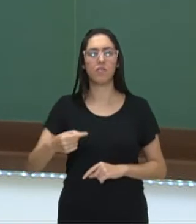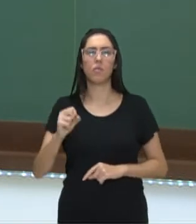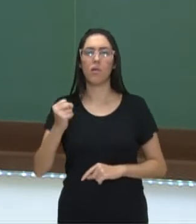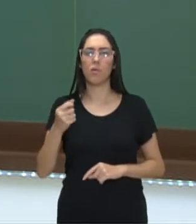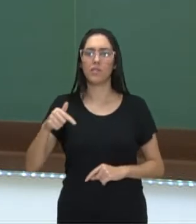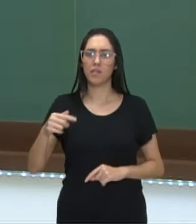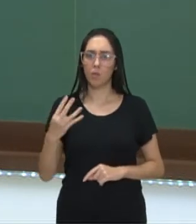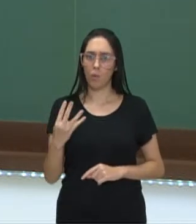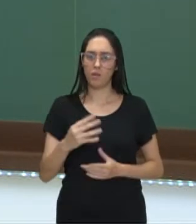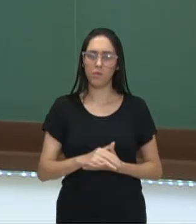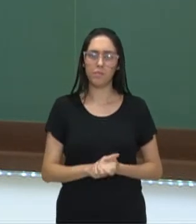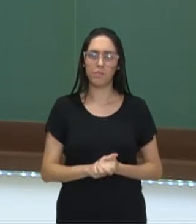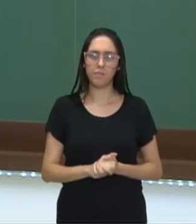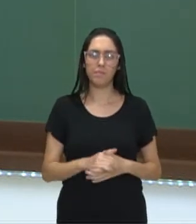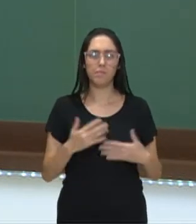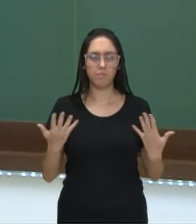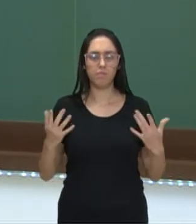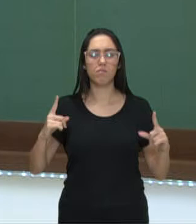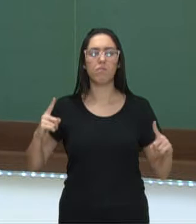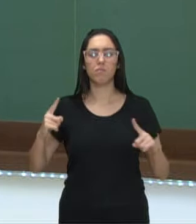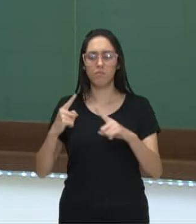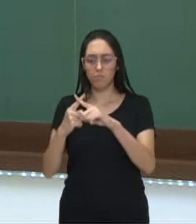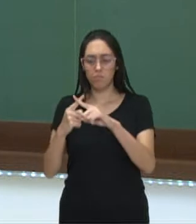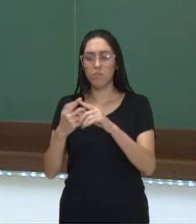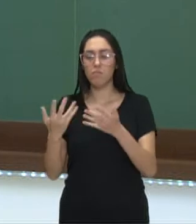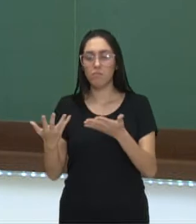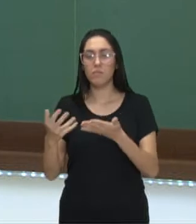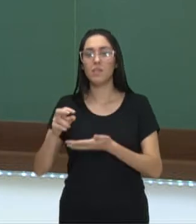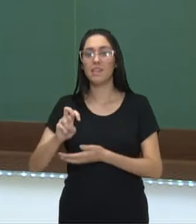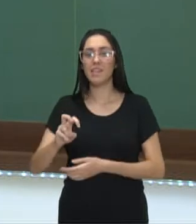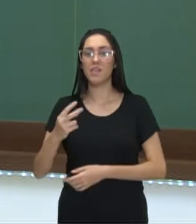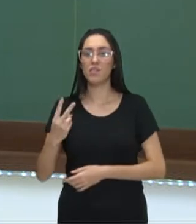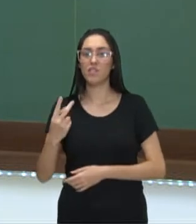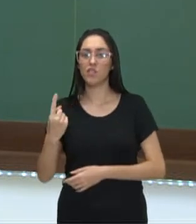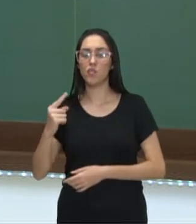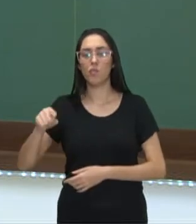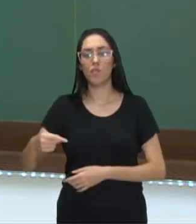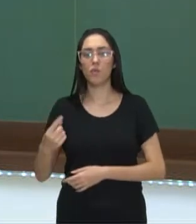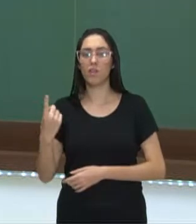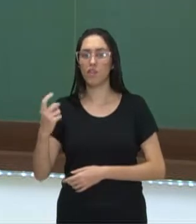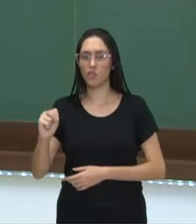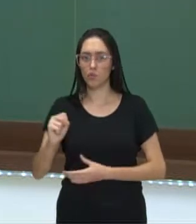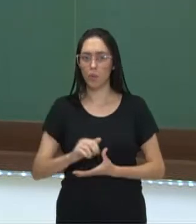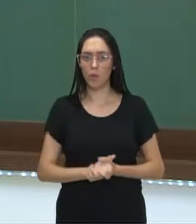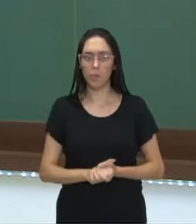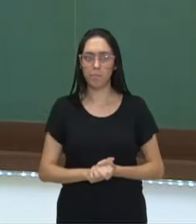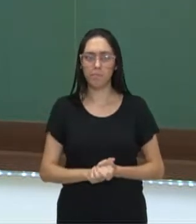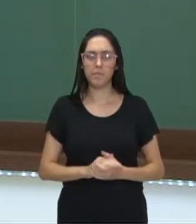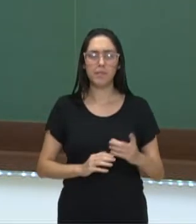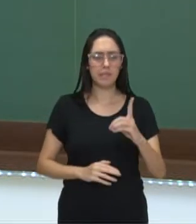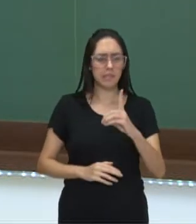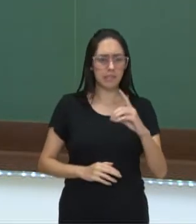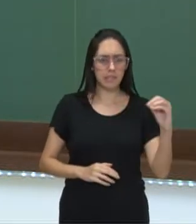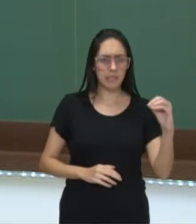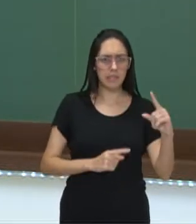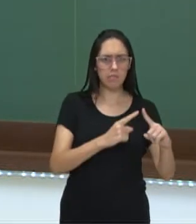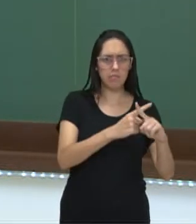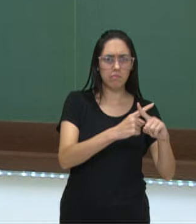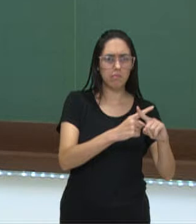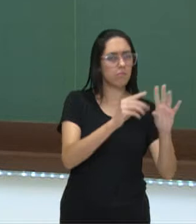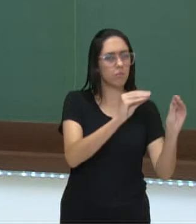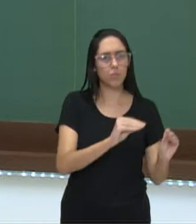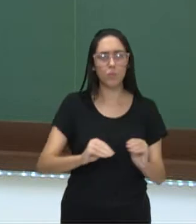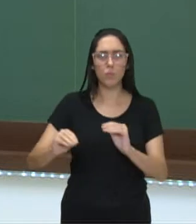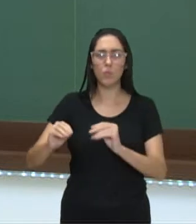7,874. Fazendo esta multiplicação, eu tenho 521,18. E esse 100 que está multiplicando,